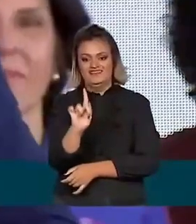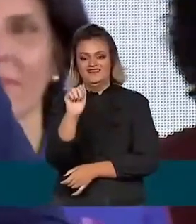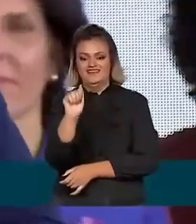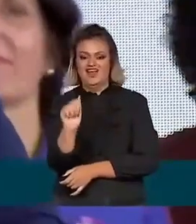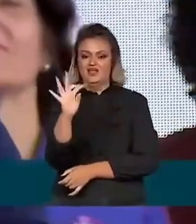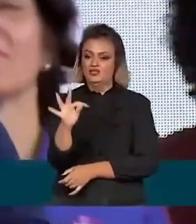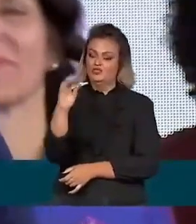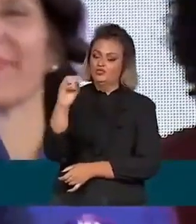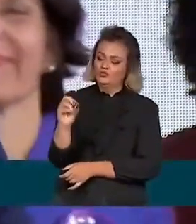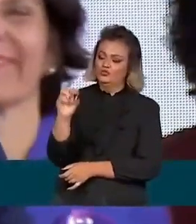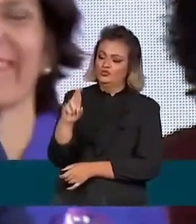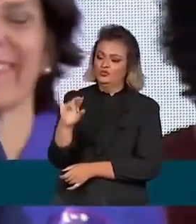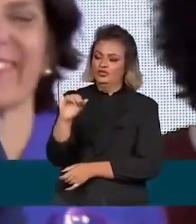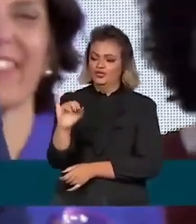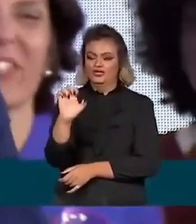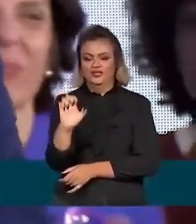obrigatoriedade de cumprir a lei.